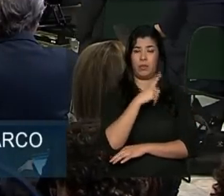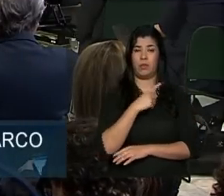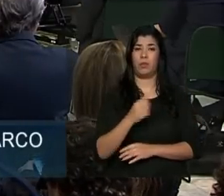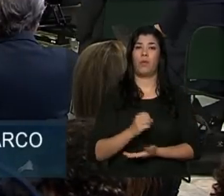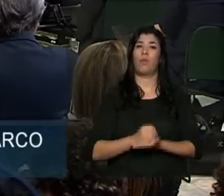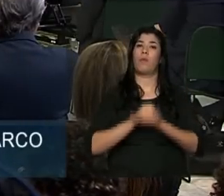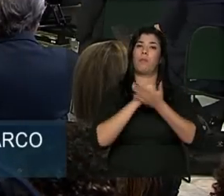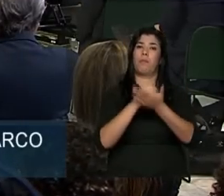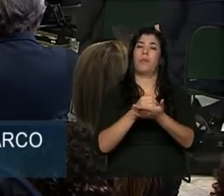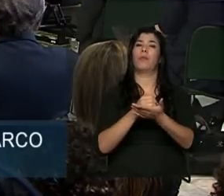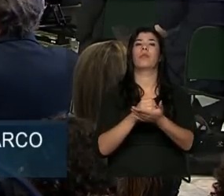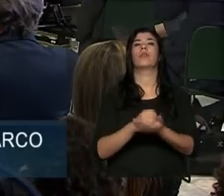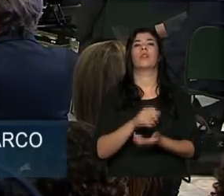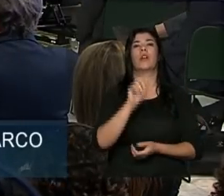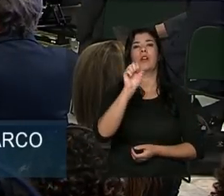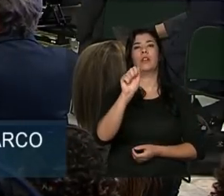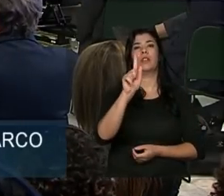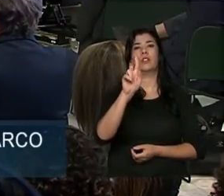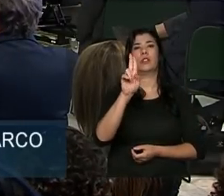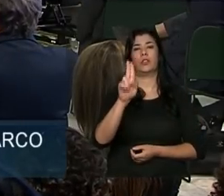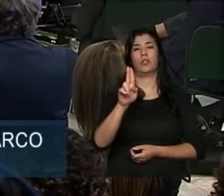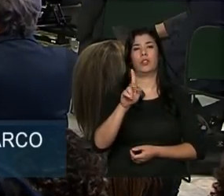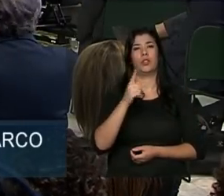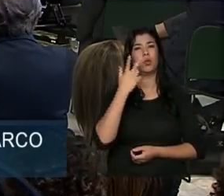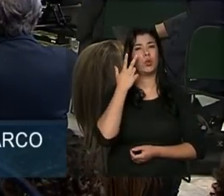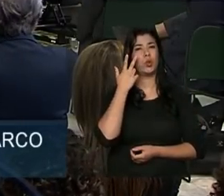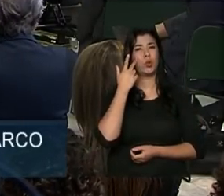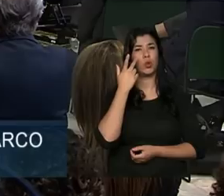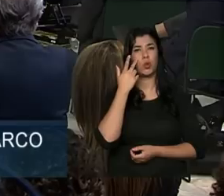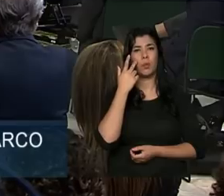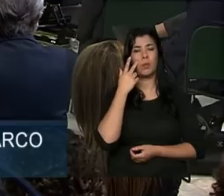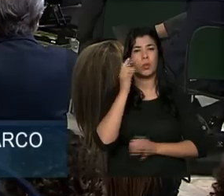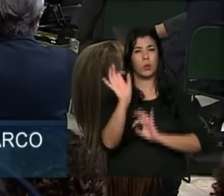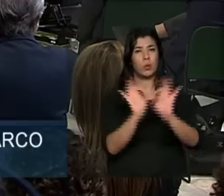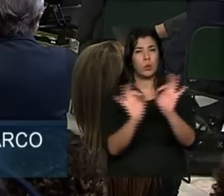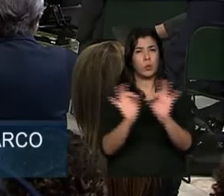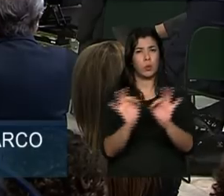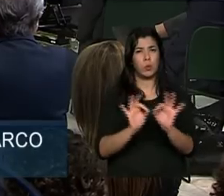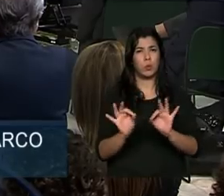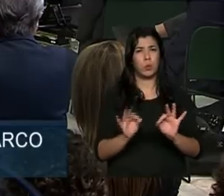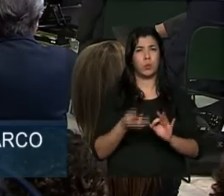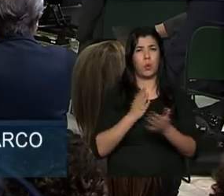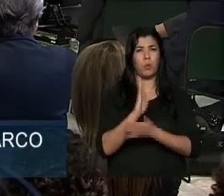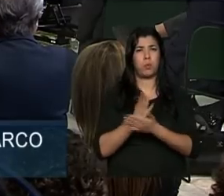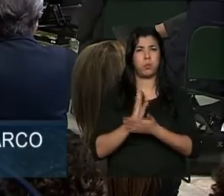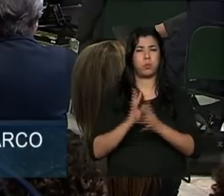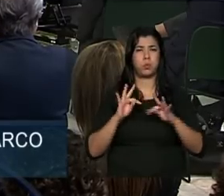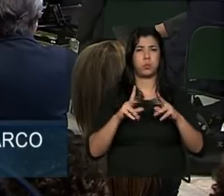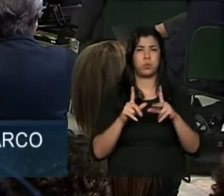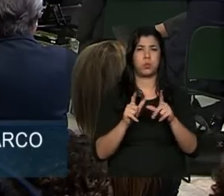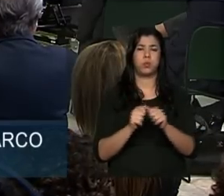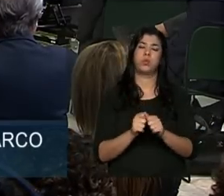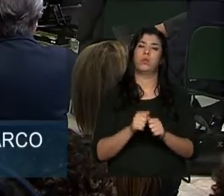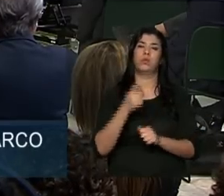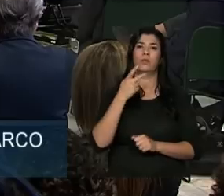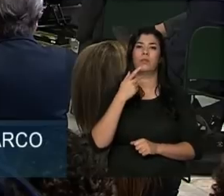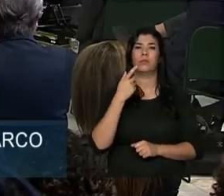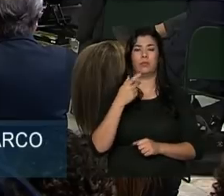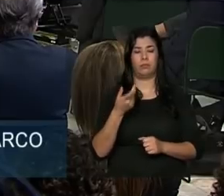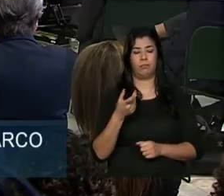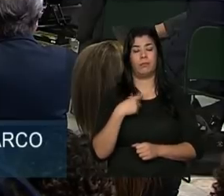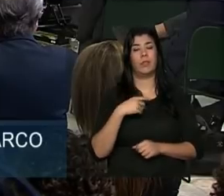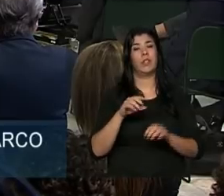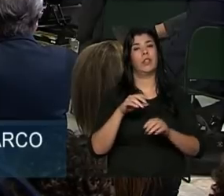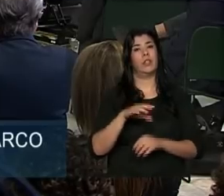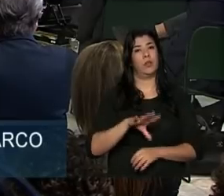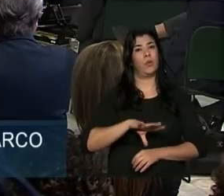da União, nós fomos fazendo normas e regularizamos todos os processos. Todos. Tá? Com a coragem dos conselheiros que